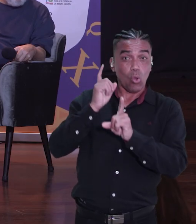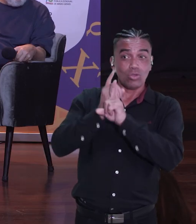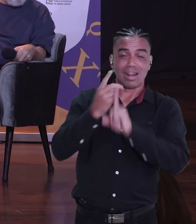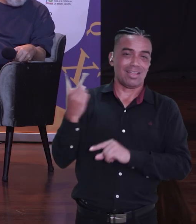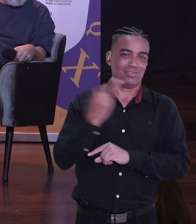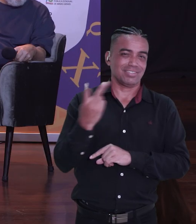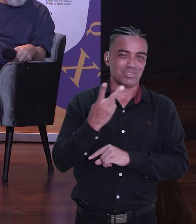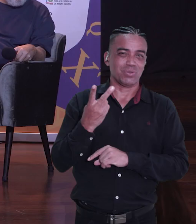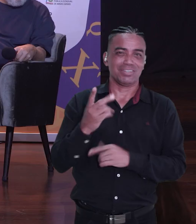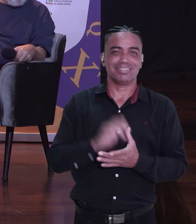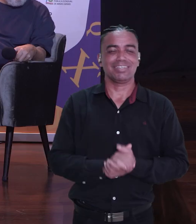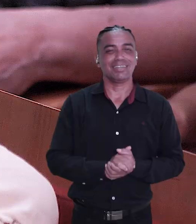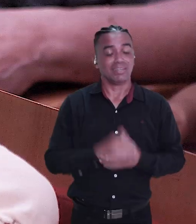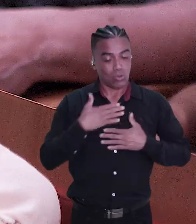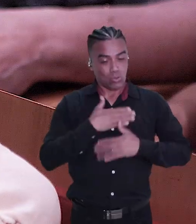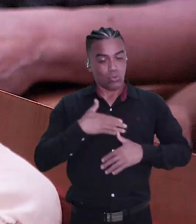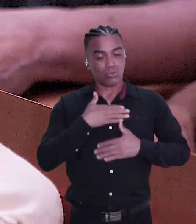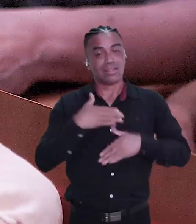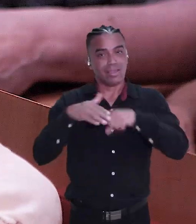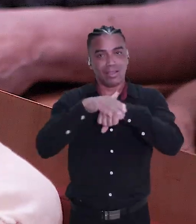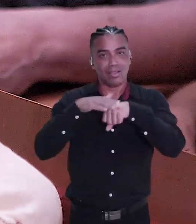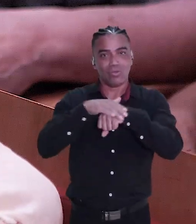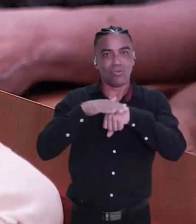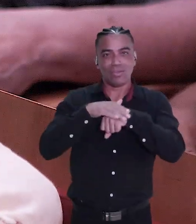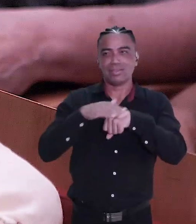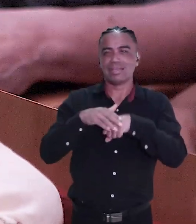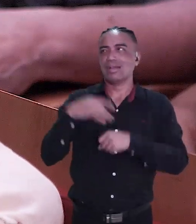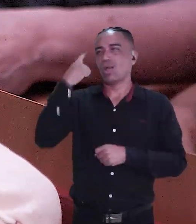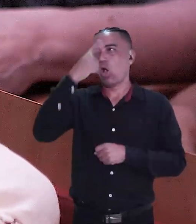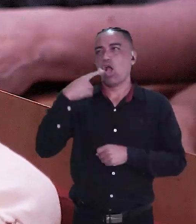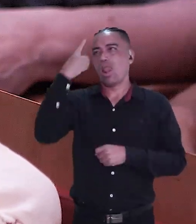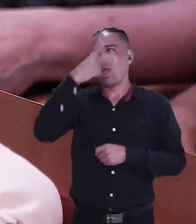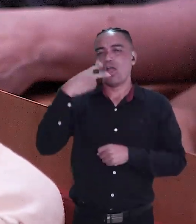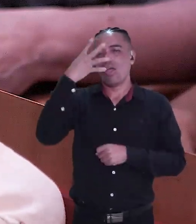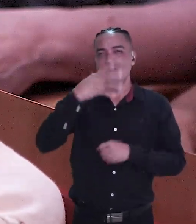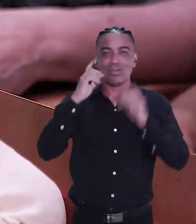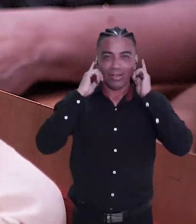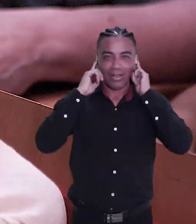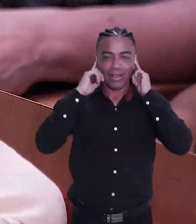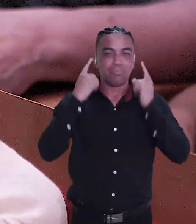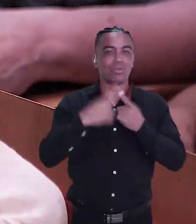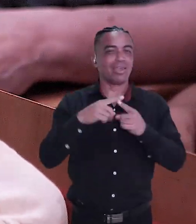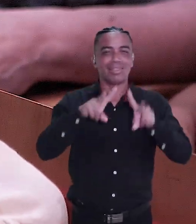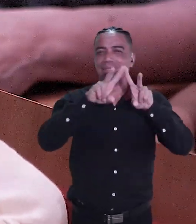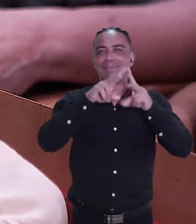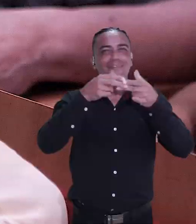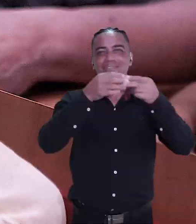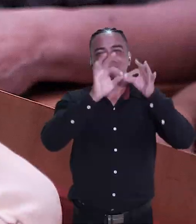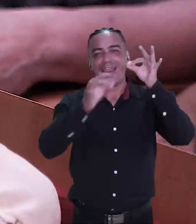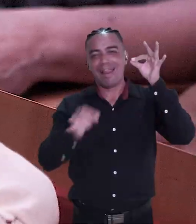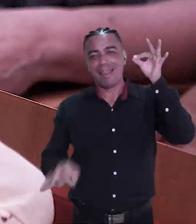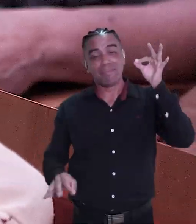me encontrar com vocês dois. Então, eu gostaria de conversar com vocês durante horas, porque tem muito